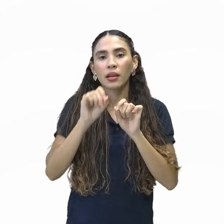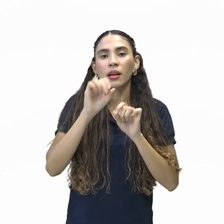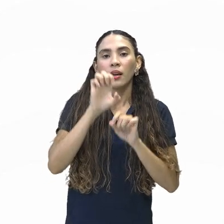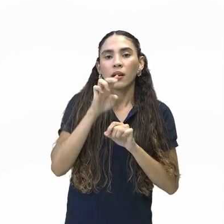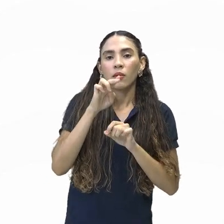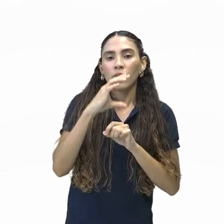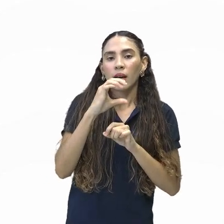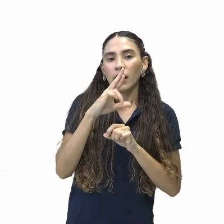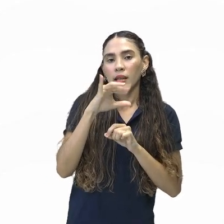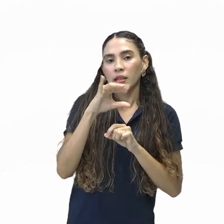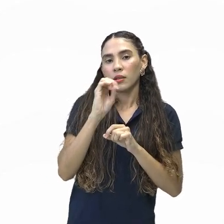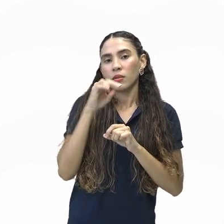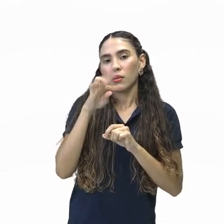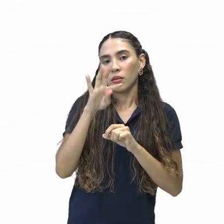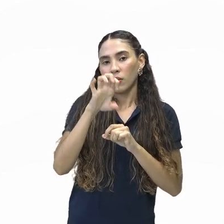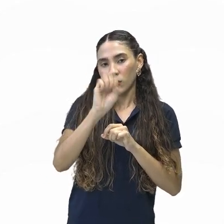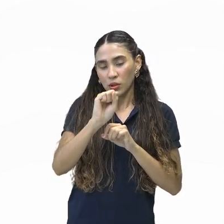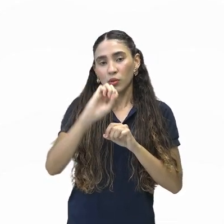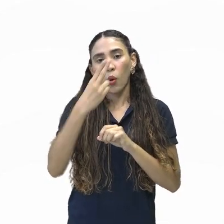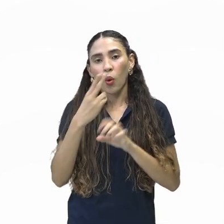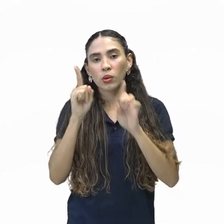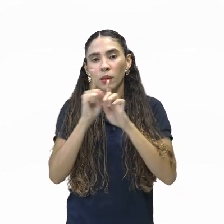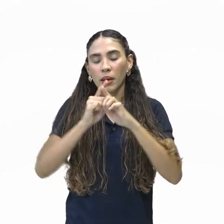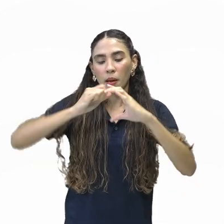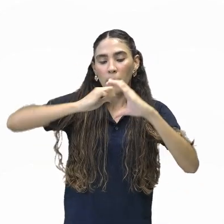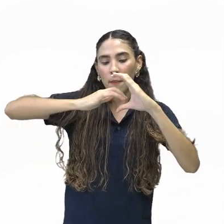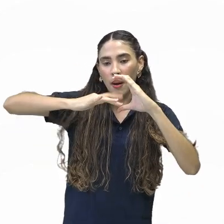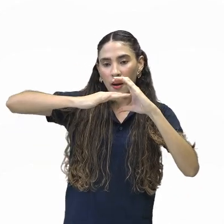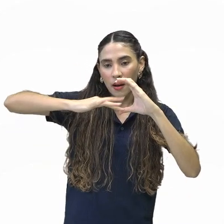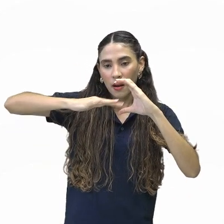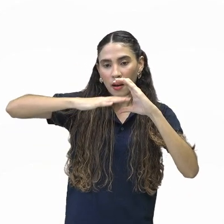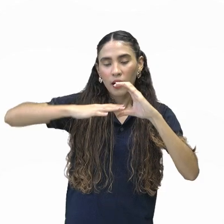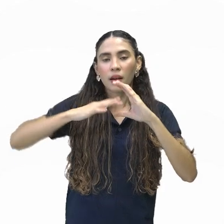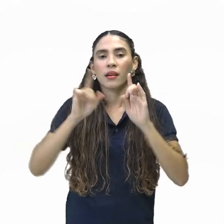eucariontes, ou disperso no citoplasma nos indivíduos